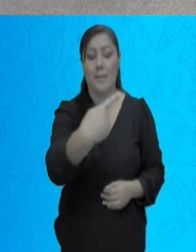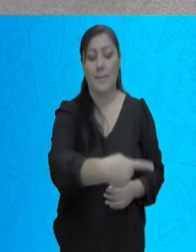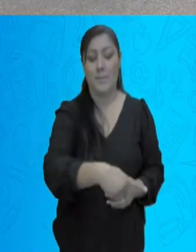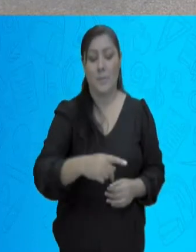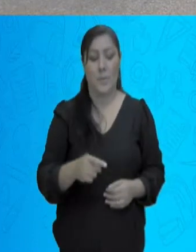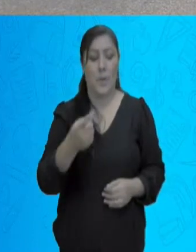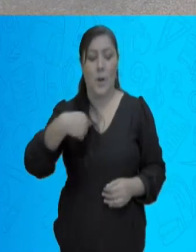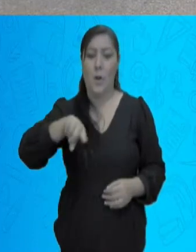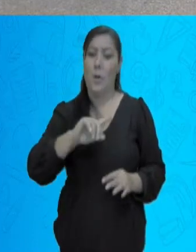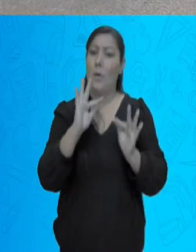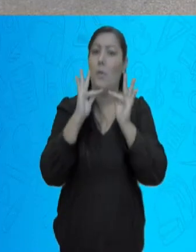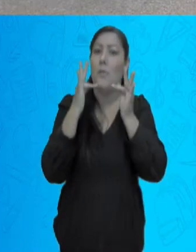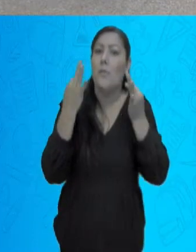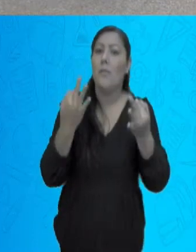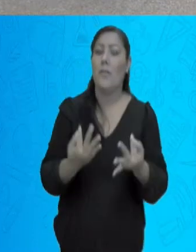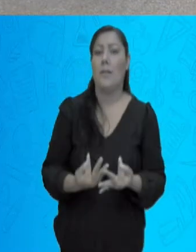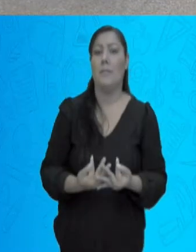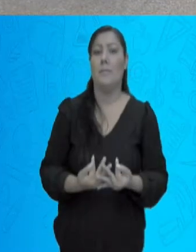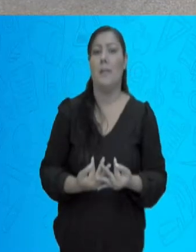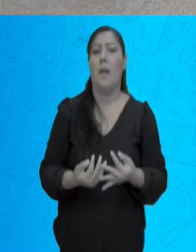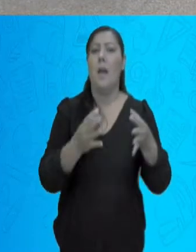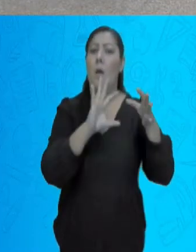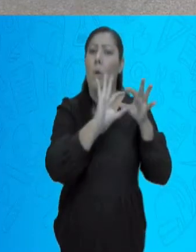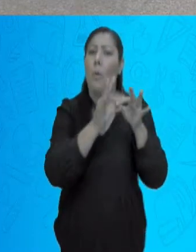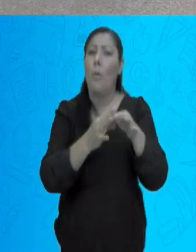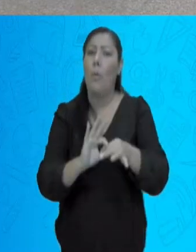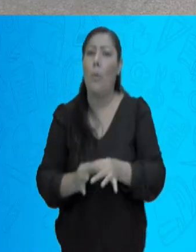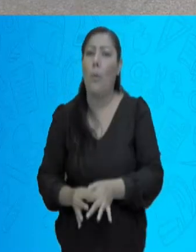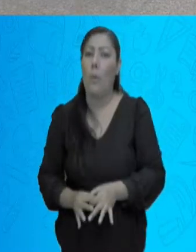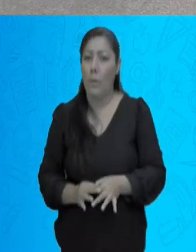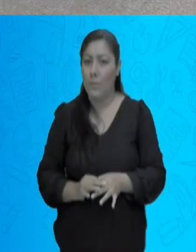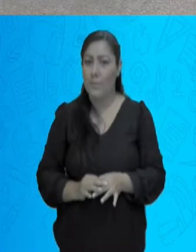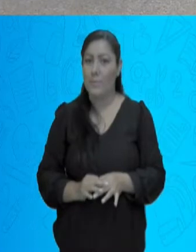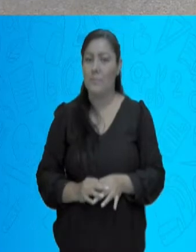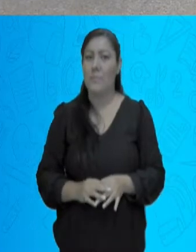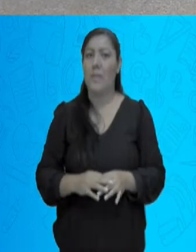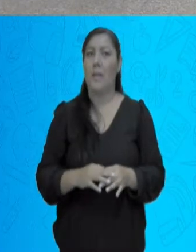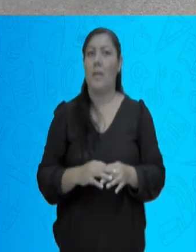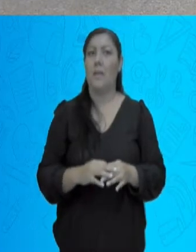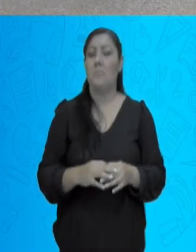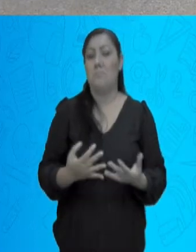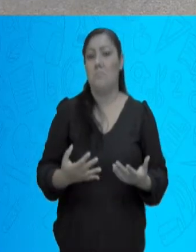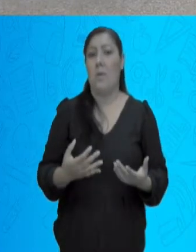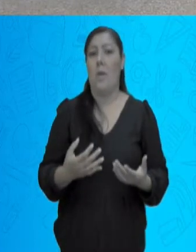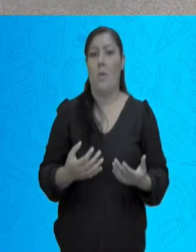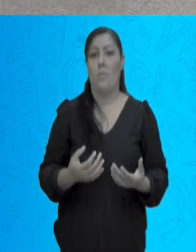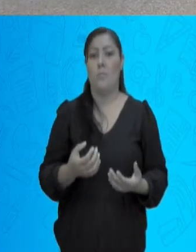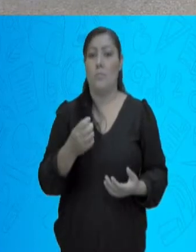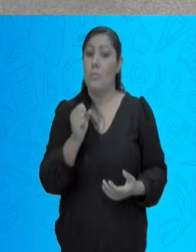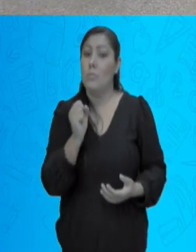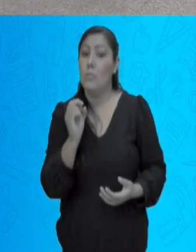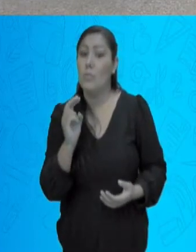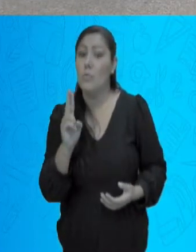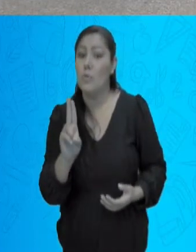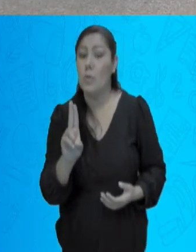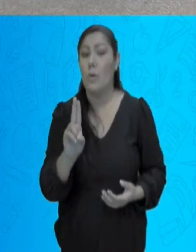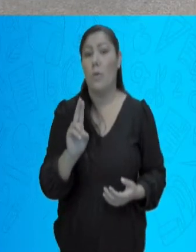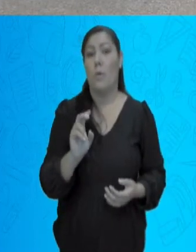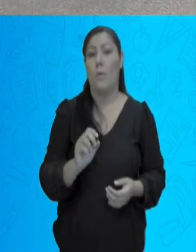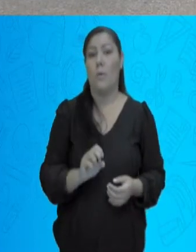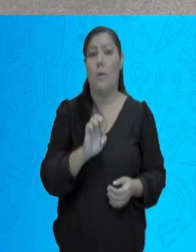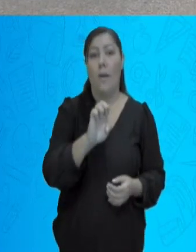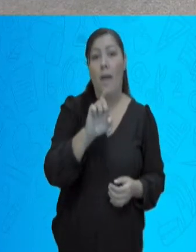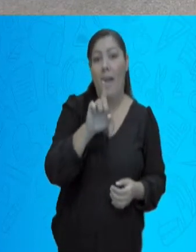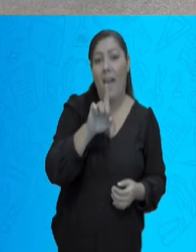Perceberam que dentro desse contexto eu utilizei sou, és, é